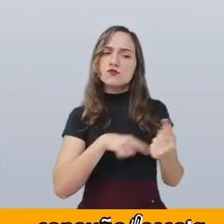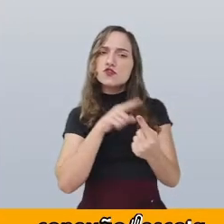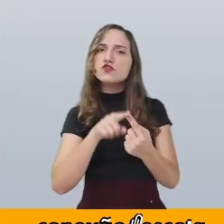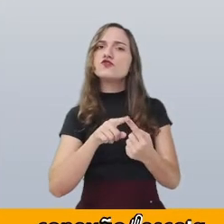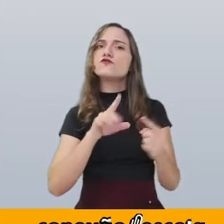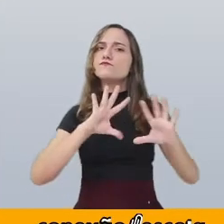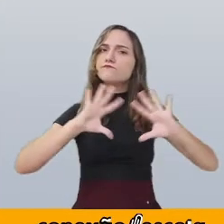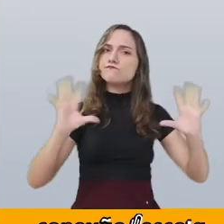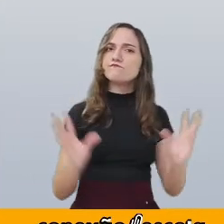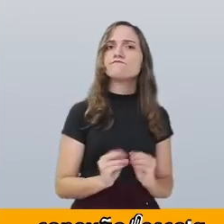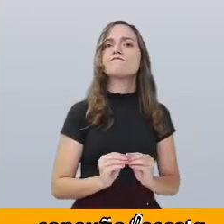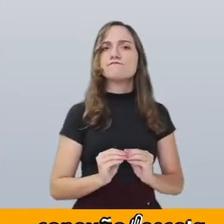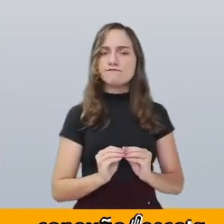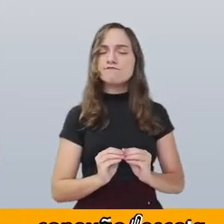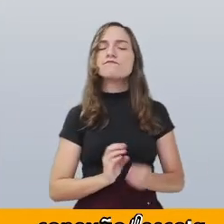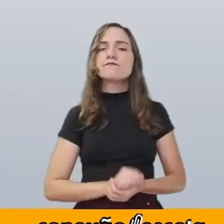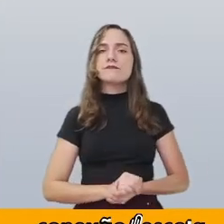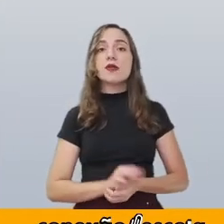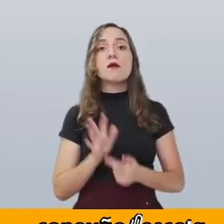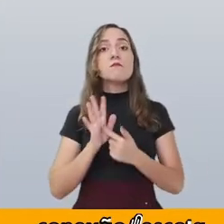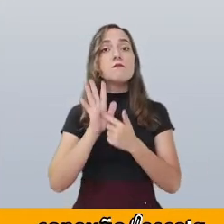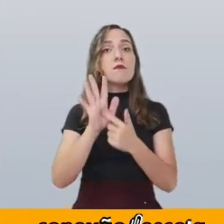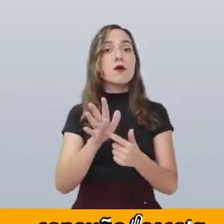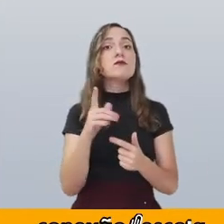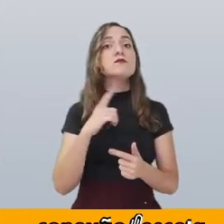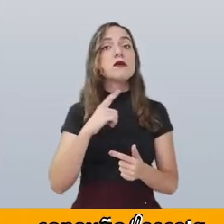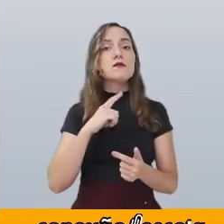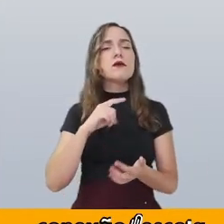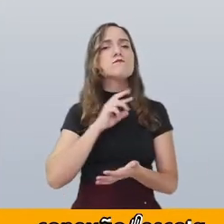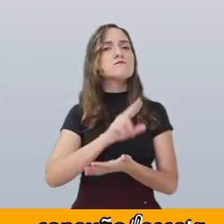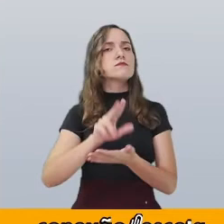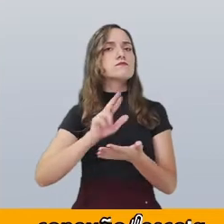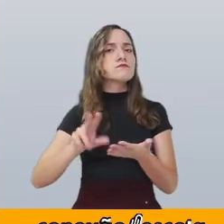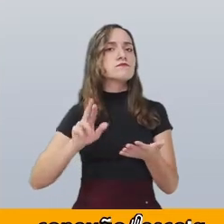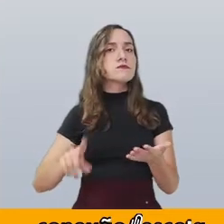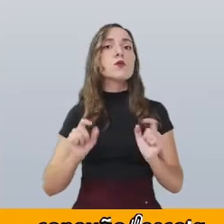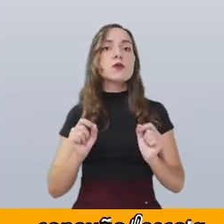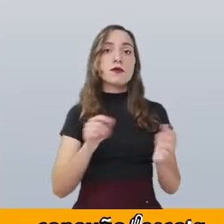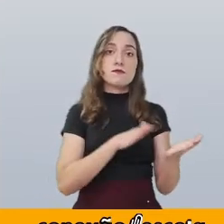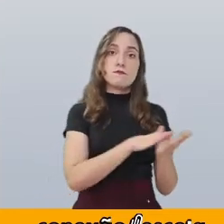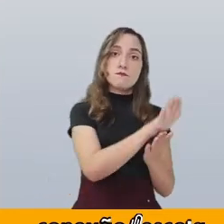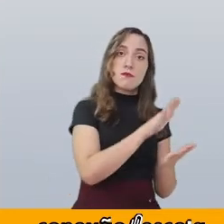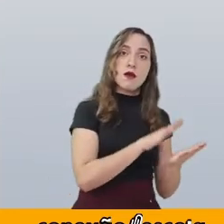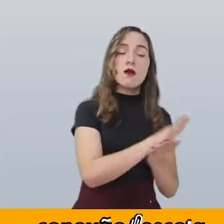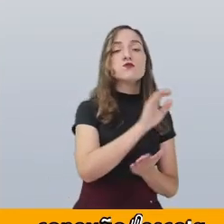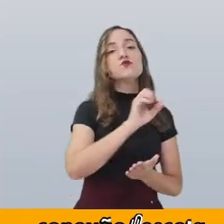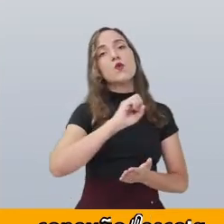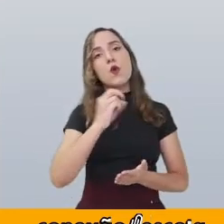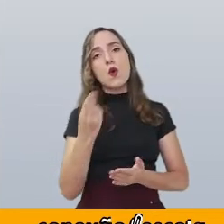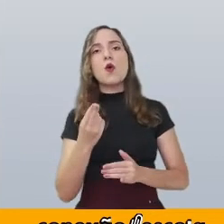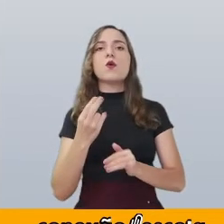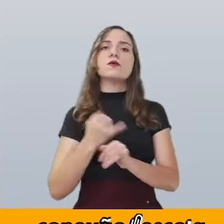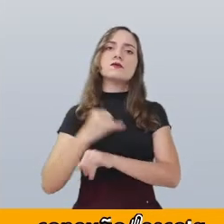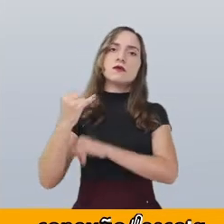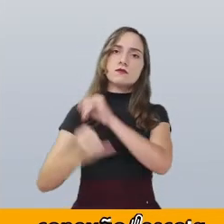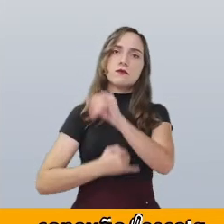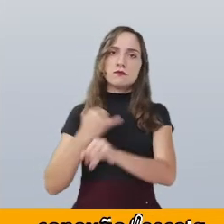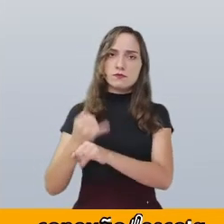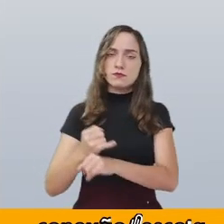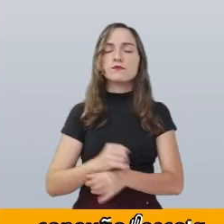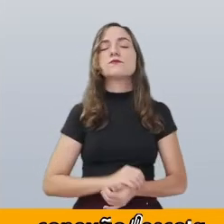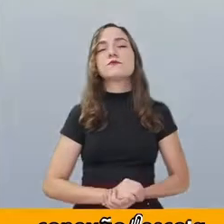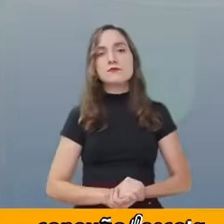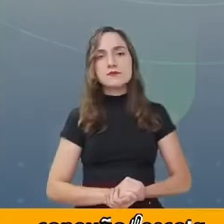objetiva. Apresenta nas modalidades impresso ou digital.